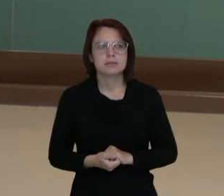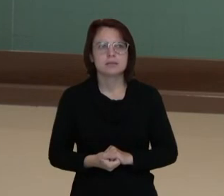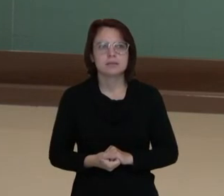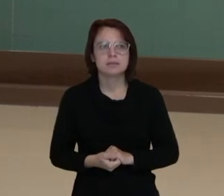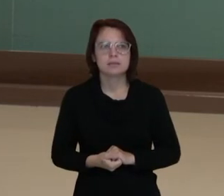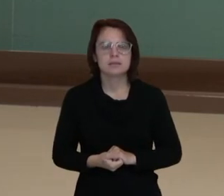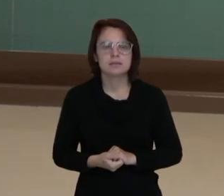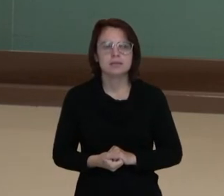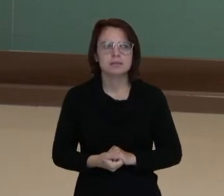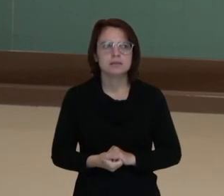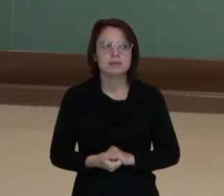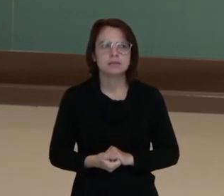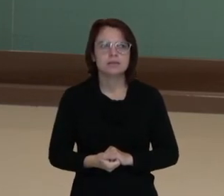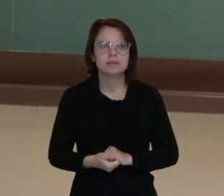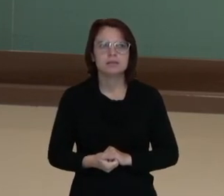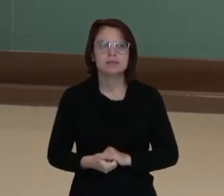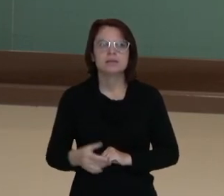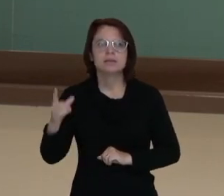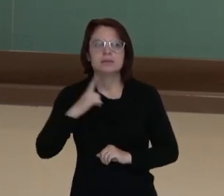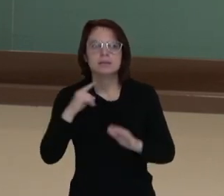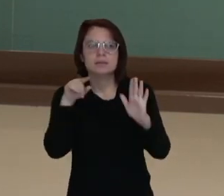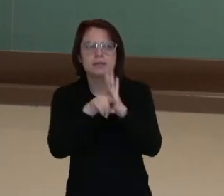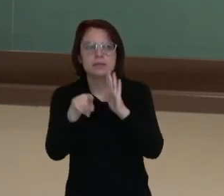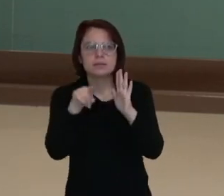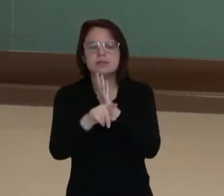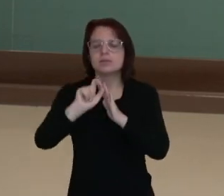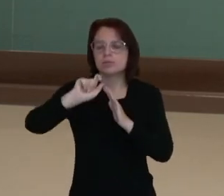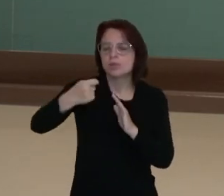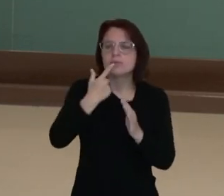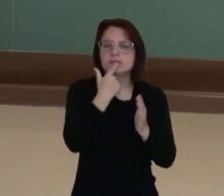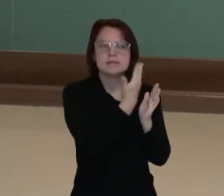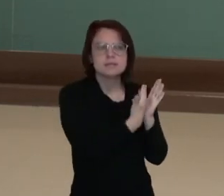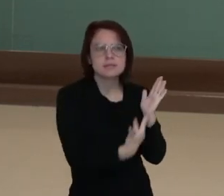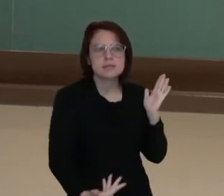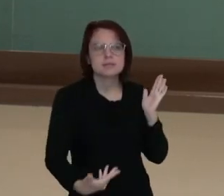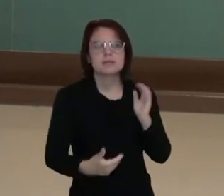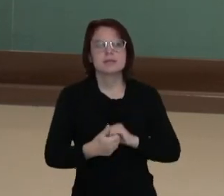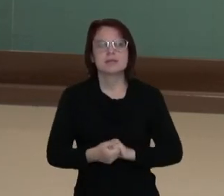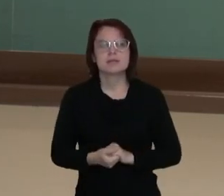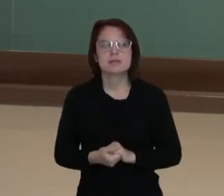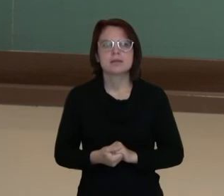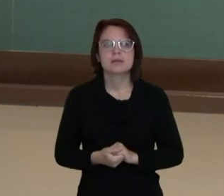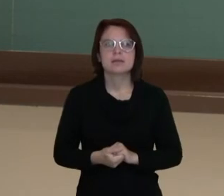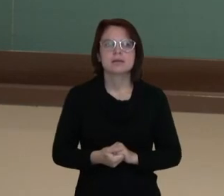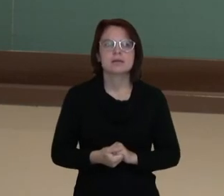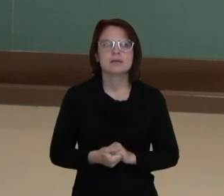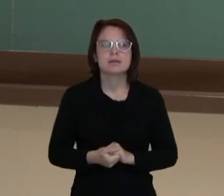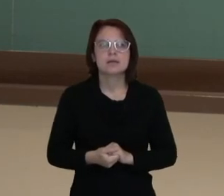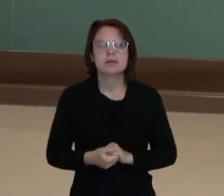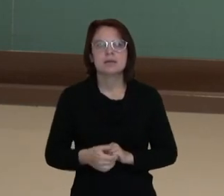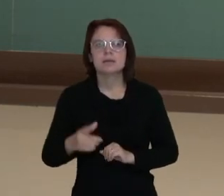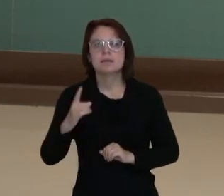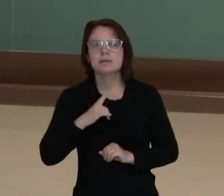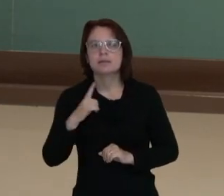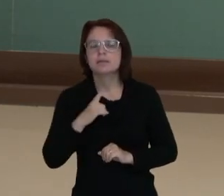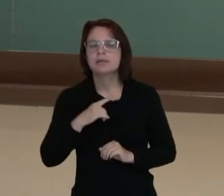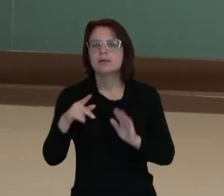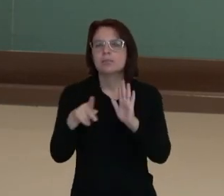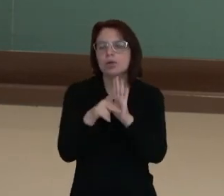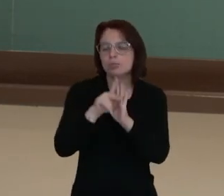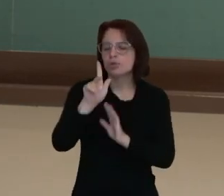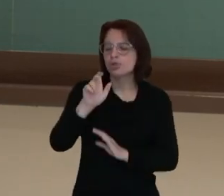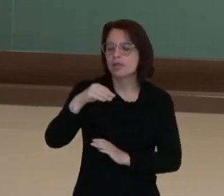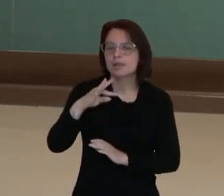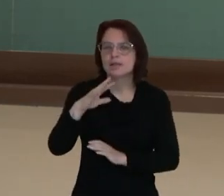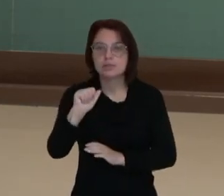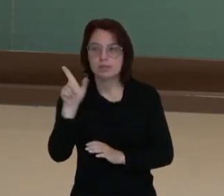Cora de Pedreira com pesquisa sobre grupos sanguíneos, Newton Ferreira e Maia, né, falaram sobre precursores da genética, criador do departamento